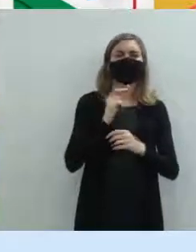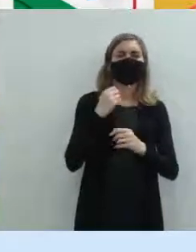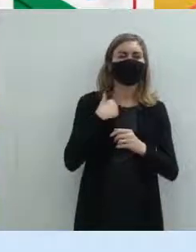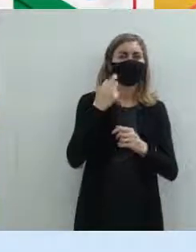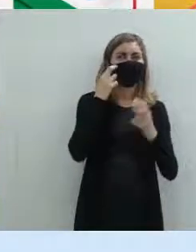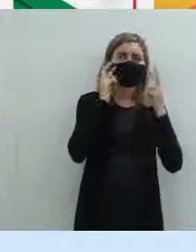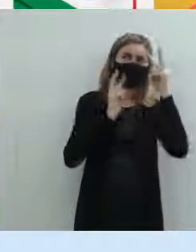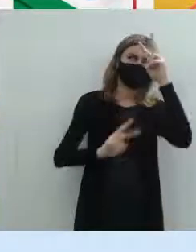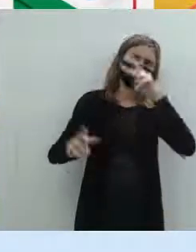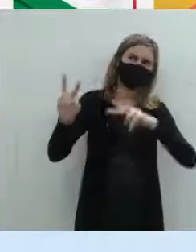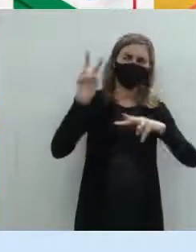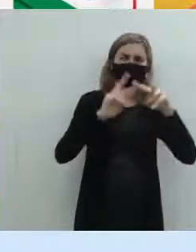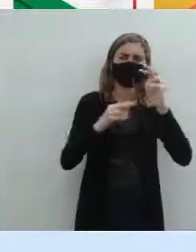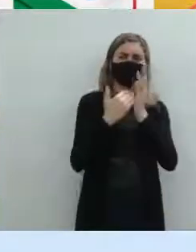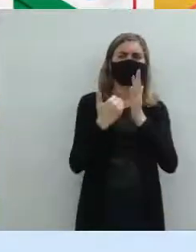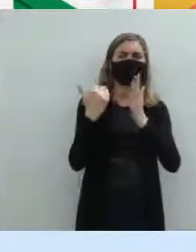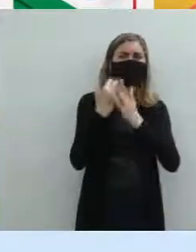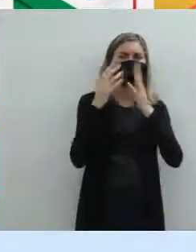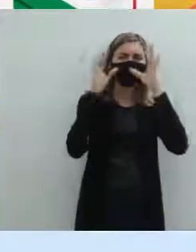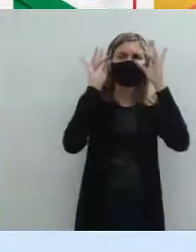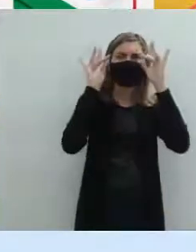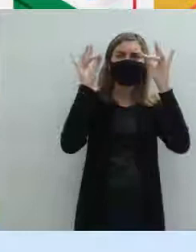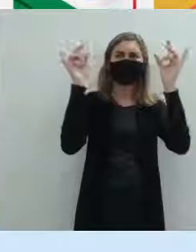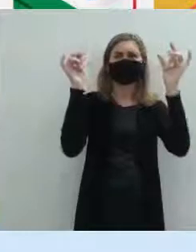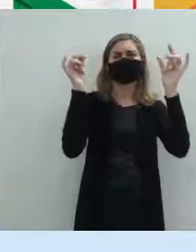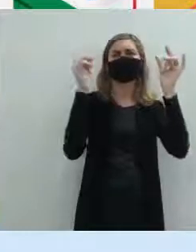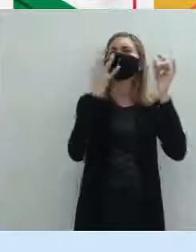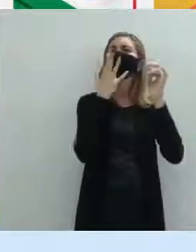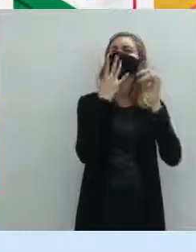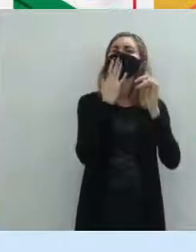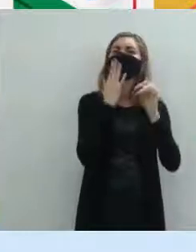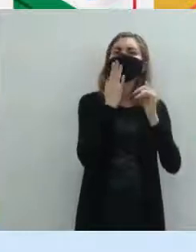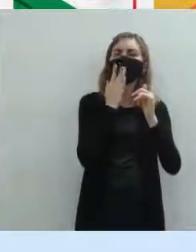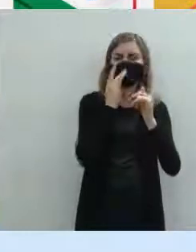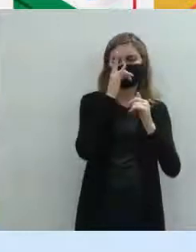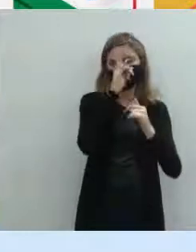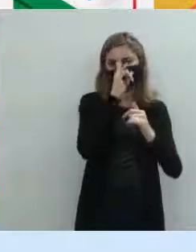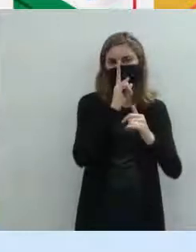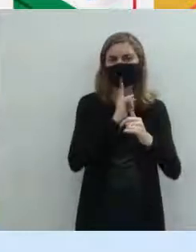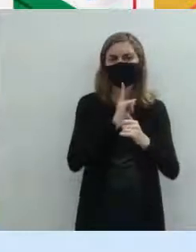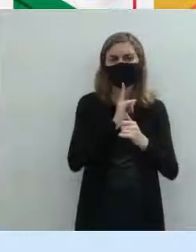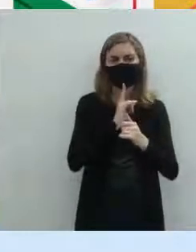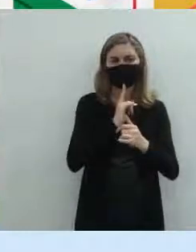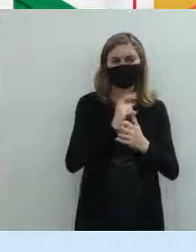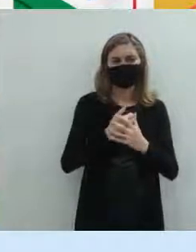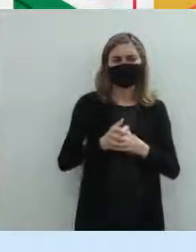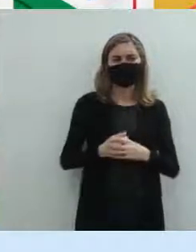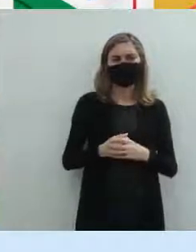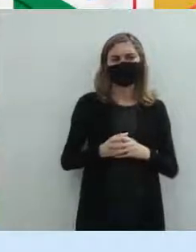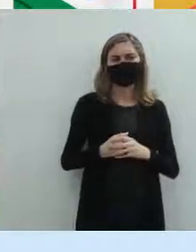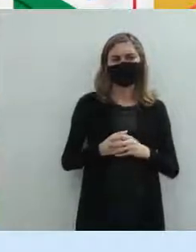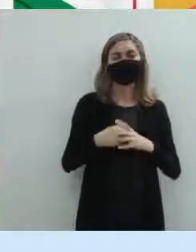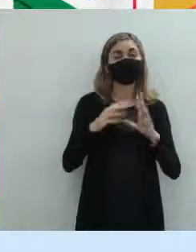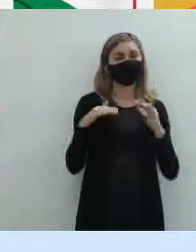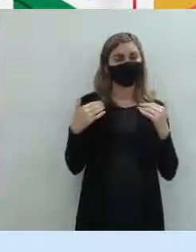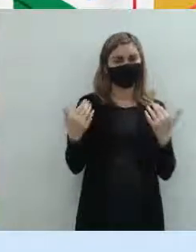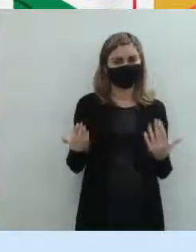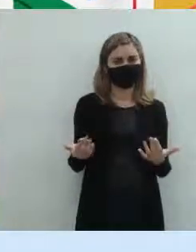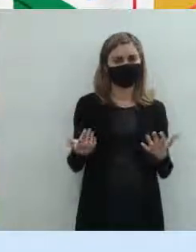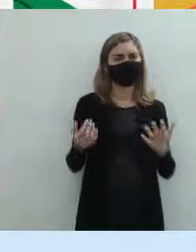nossos olhos são um pouco mais sensíveis à faixa de cor amarela, tá bom, pessoal?